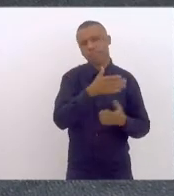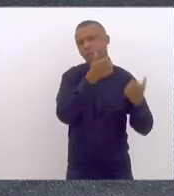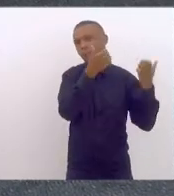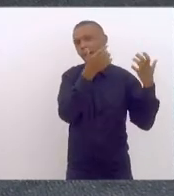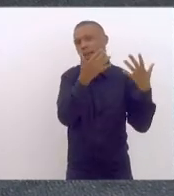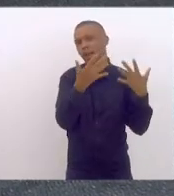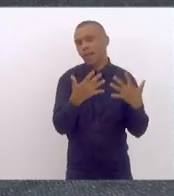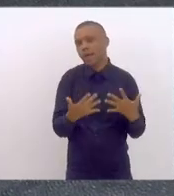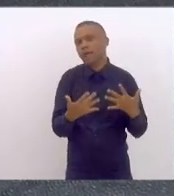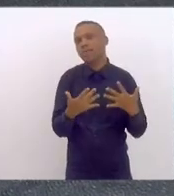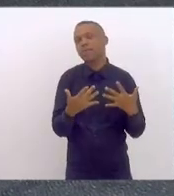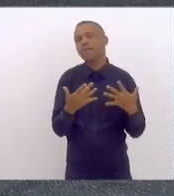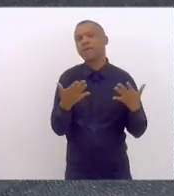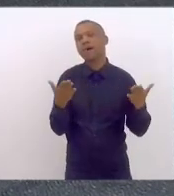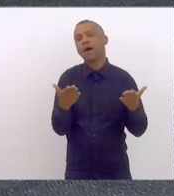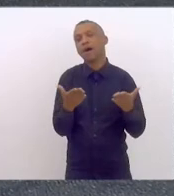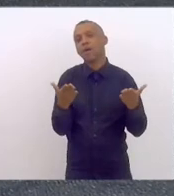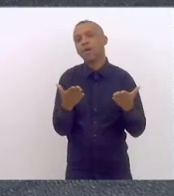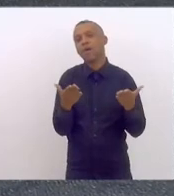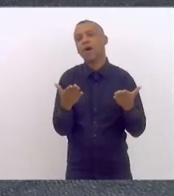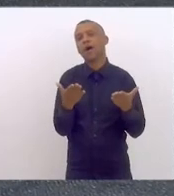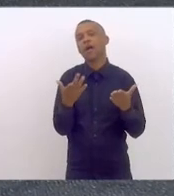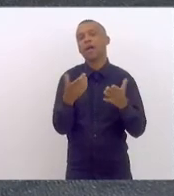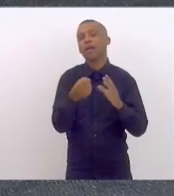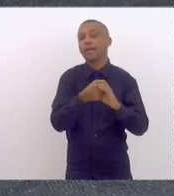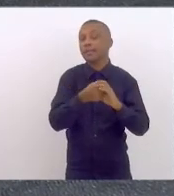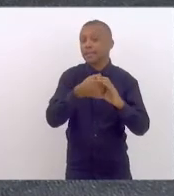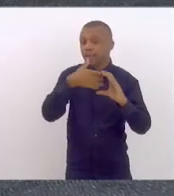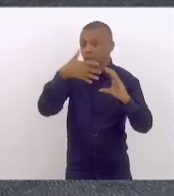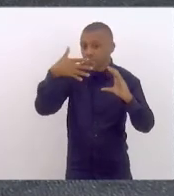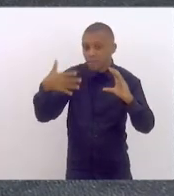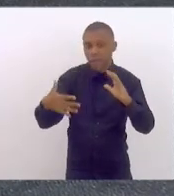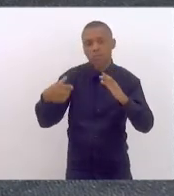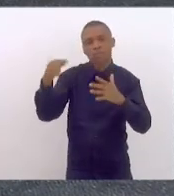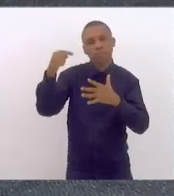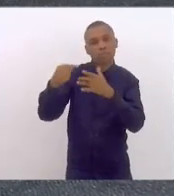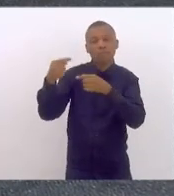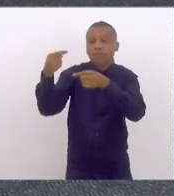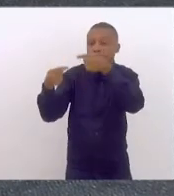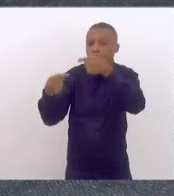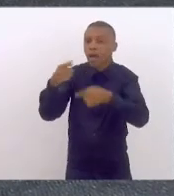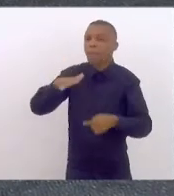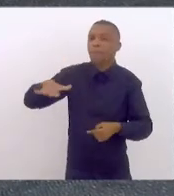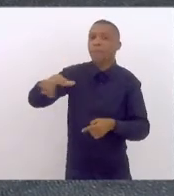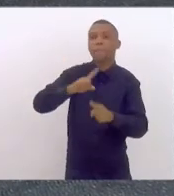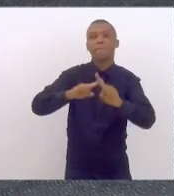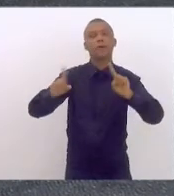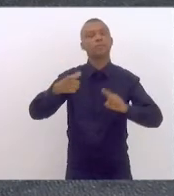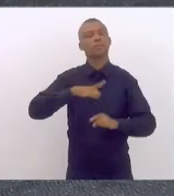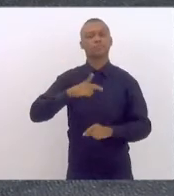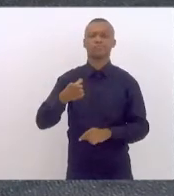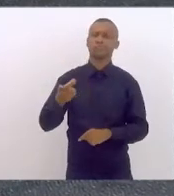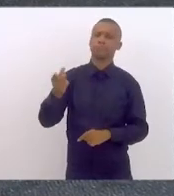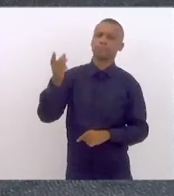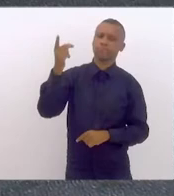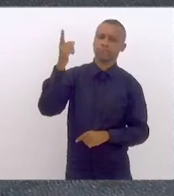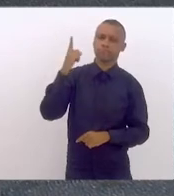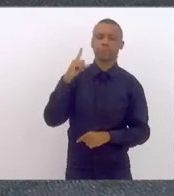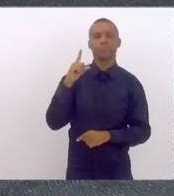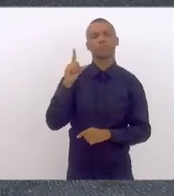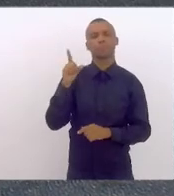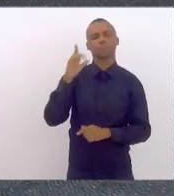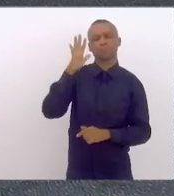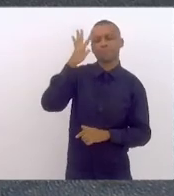agora Esse aspecto da política Mas o que eu tenho há muito tempo é me